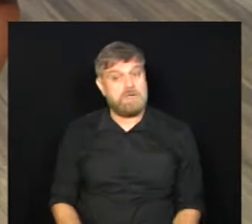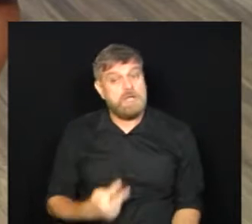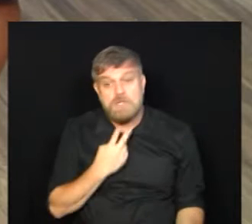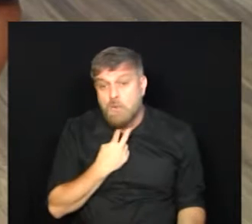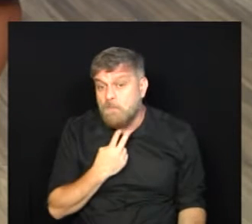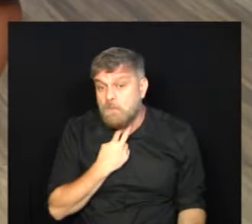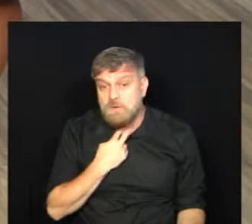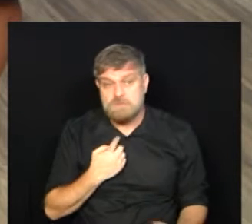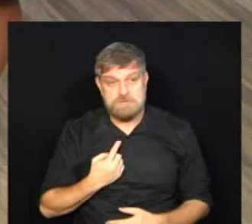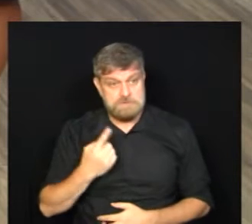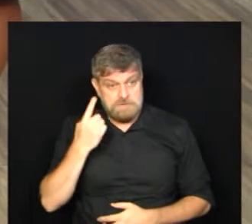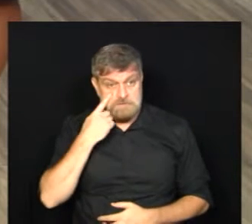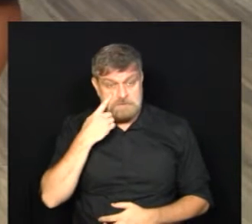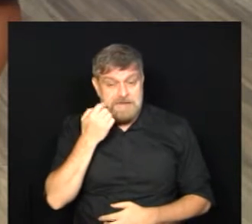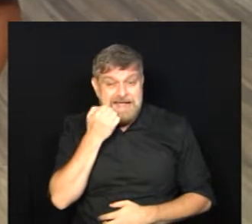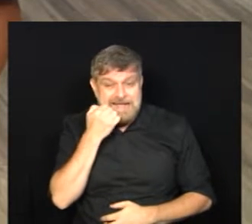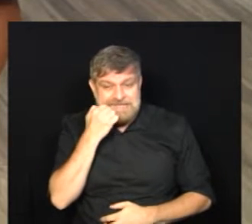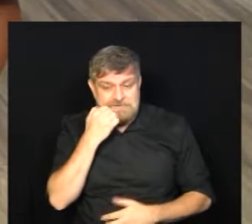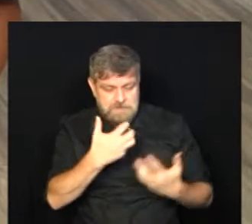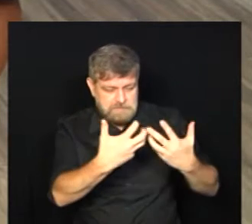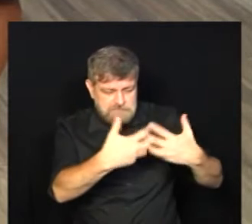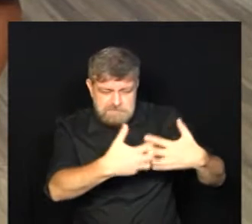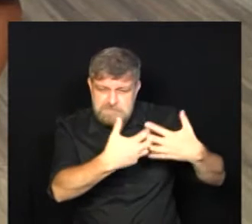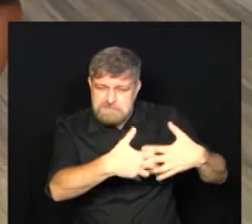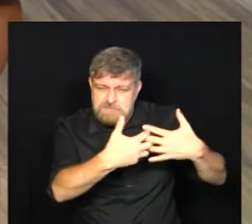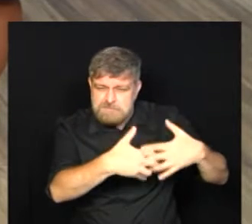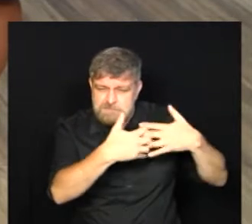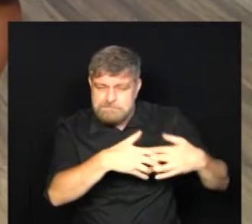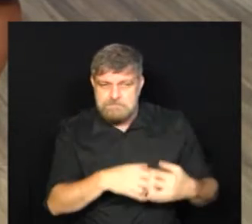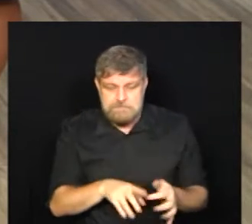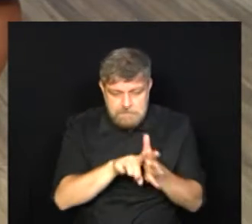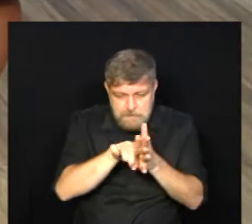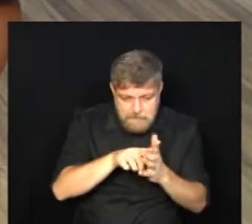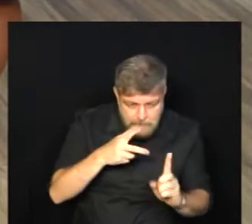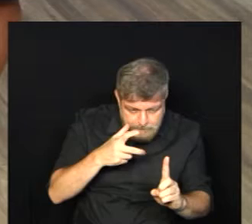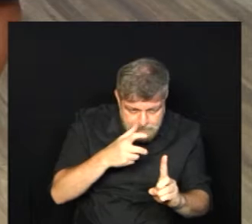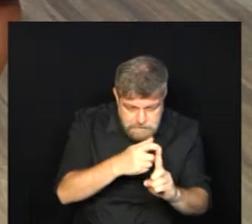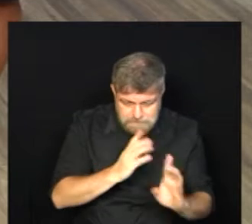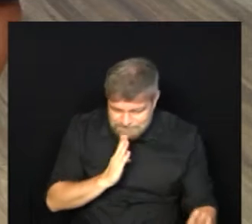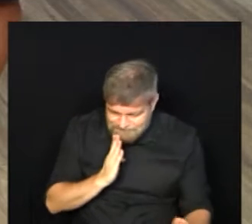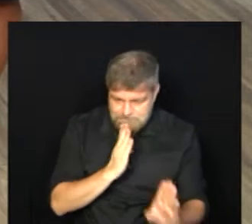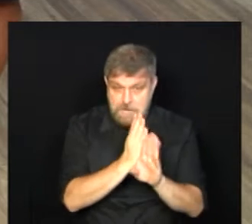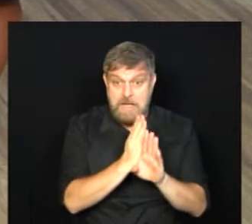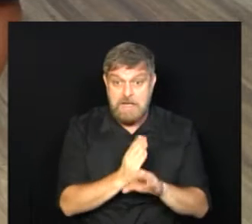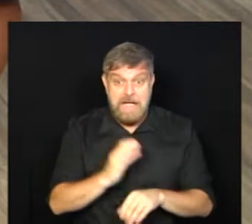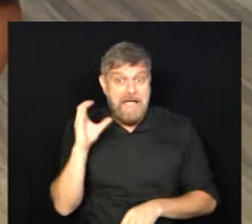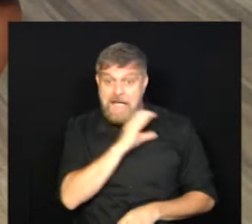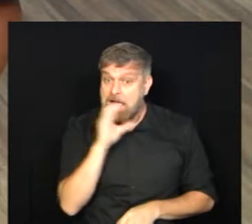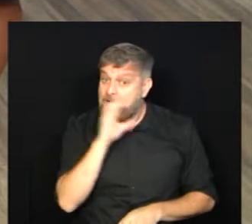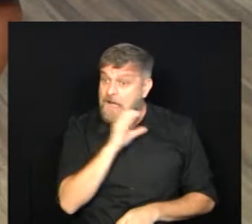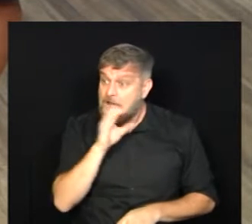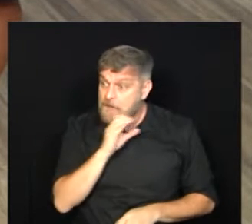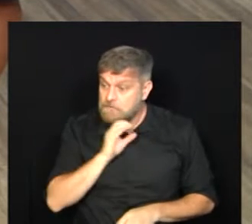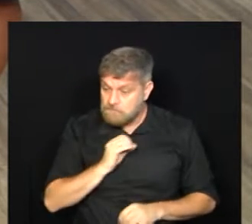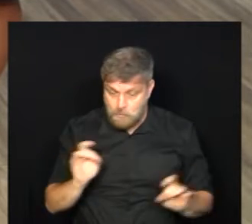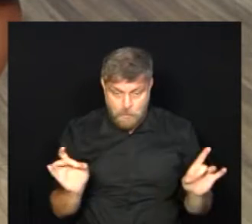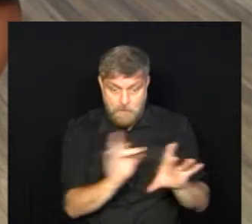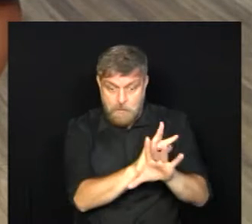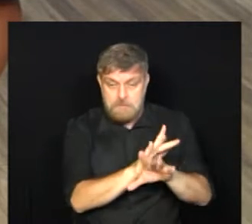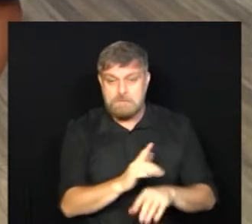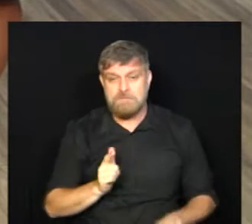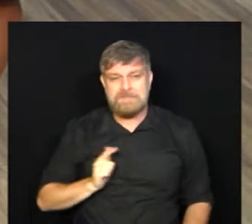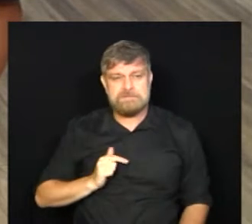aí a ciência funcionando, a descoberta de uma vacina em um curto espaço de tempo, só que